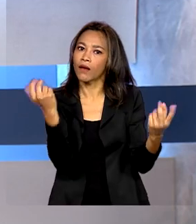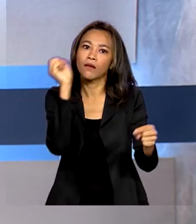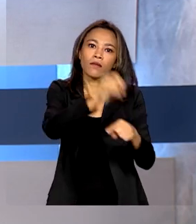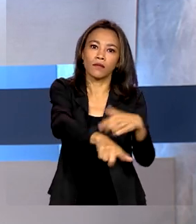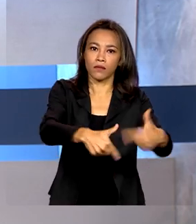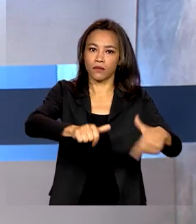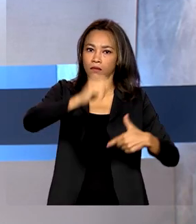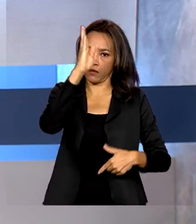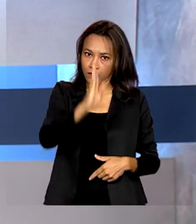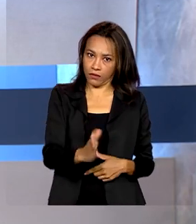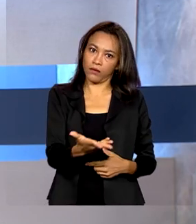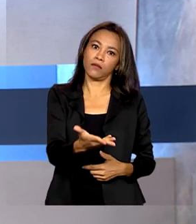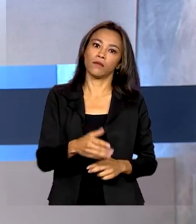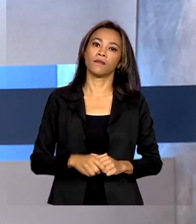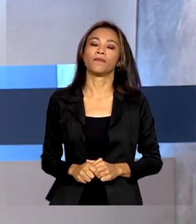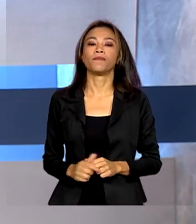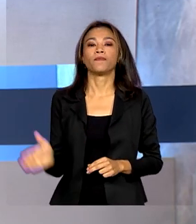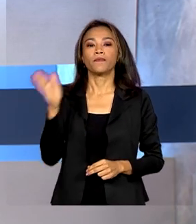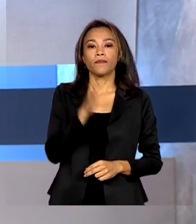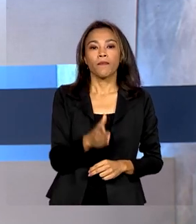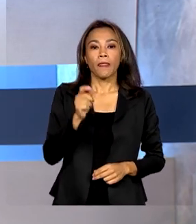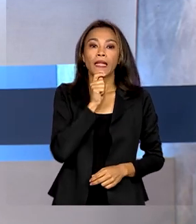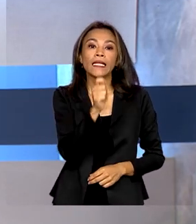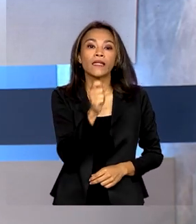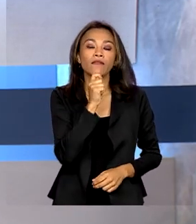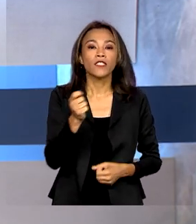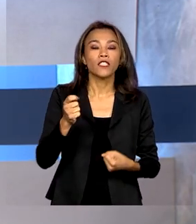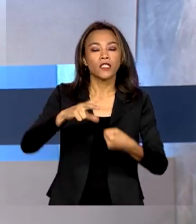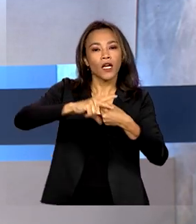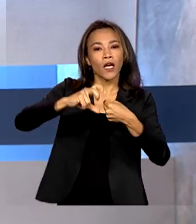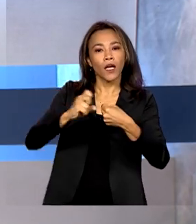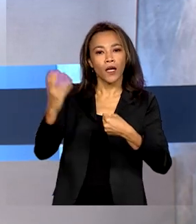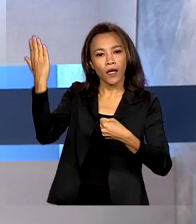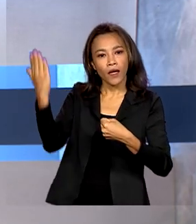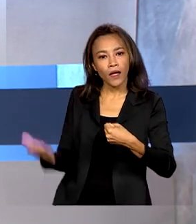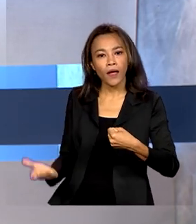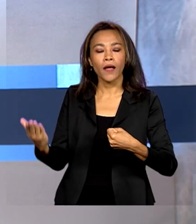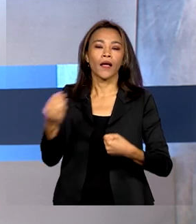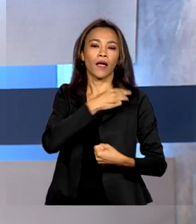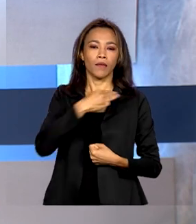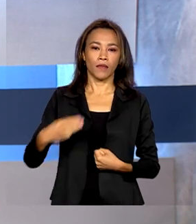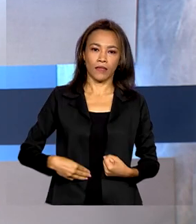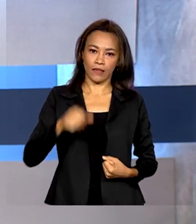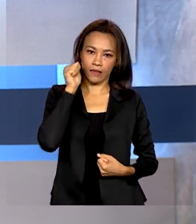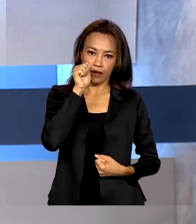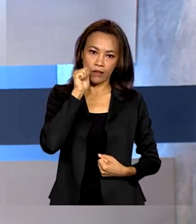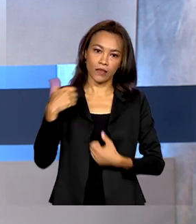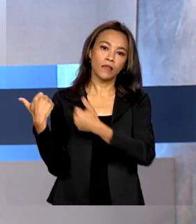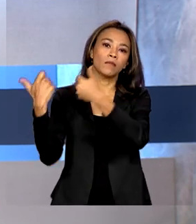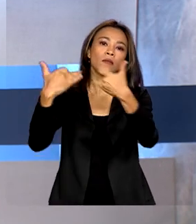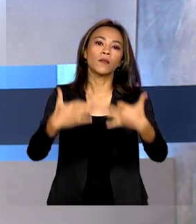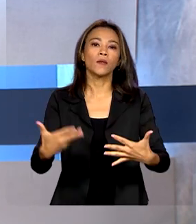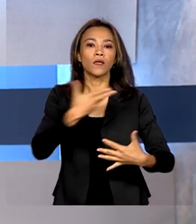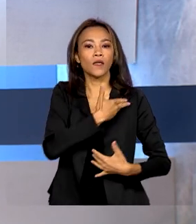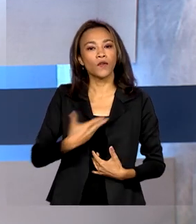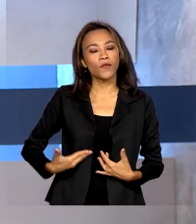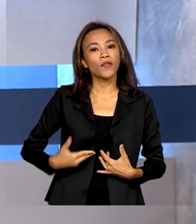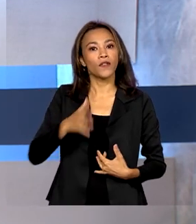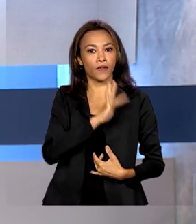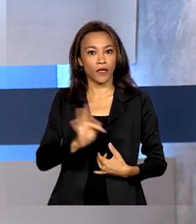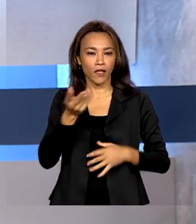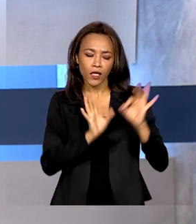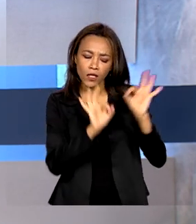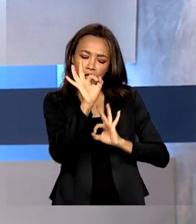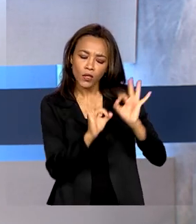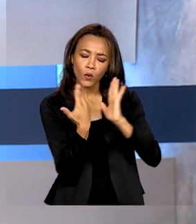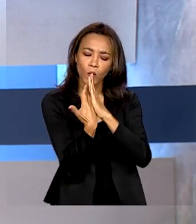E em entrevista ao programa de rádio A Voz do Brasil, a ministra das mulheres revelou que o governo federal estuda criar uma lei de